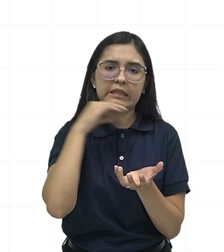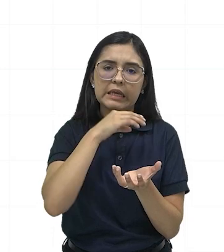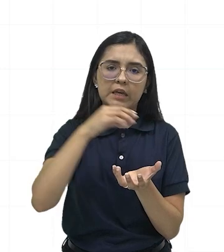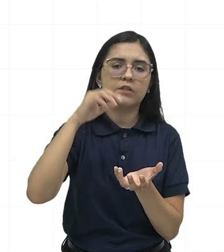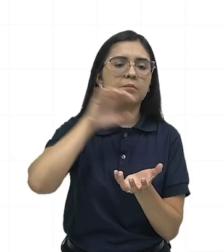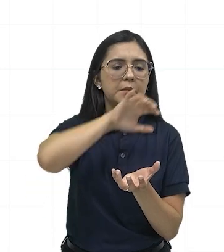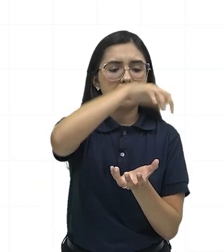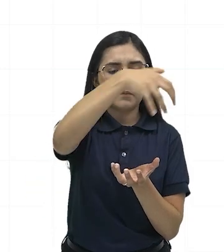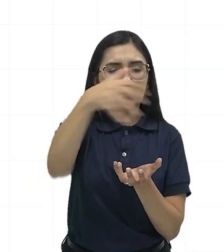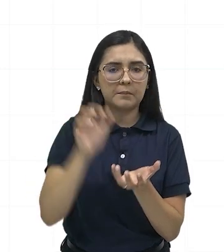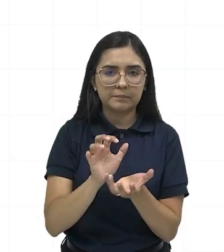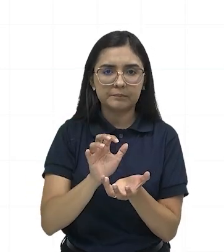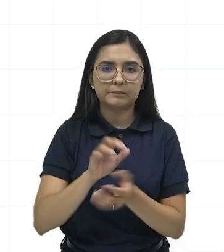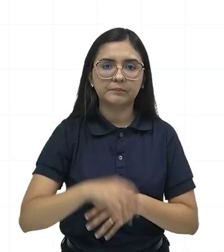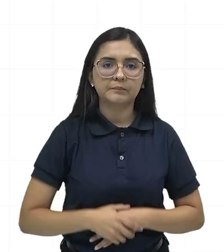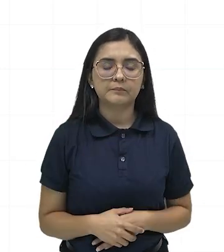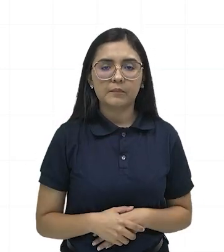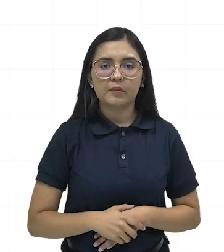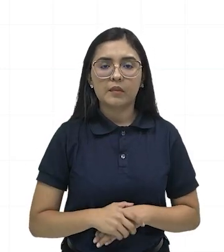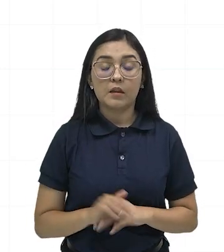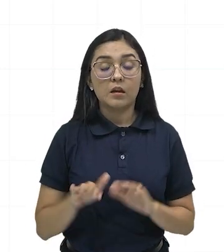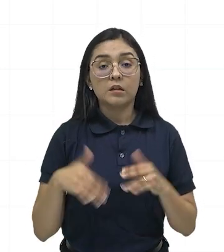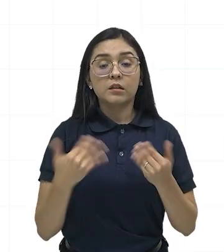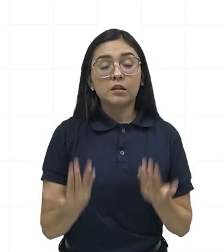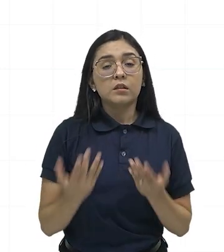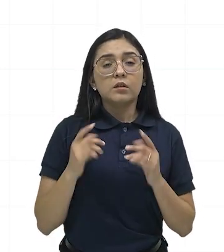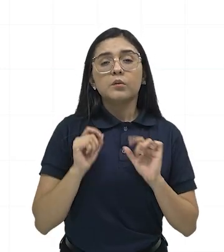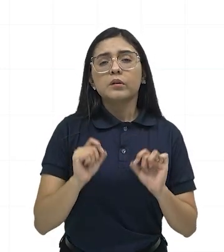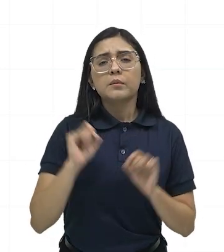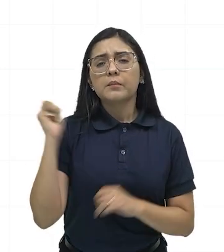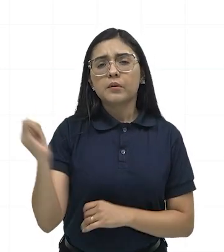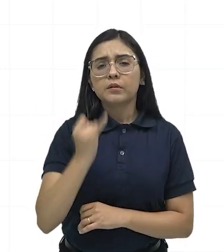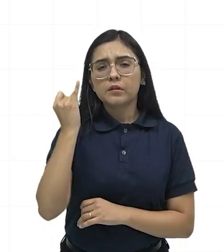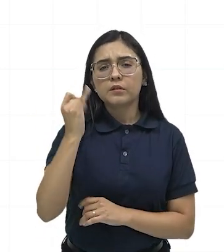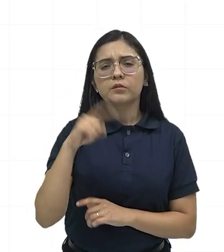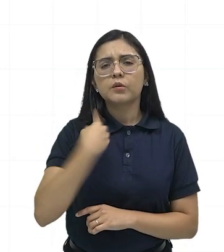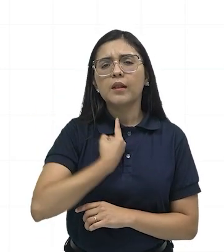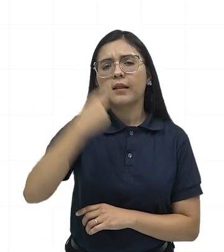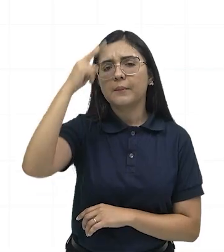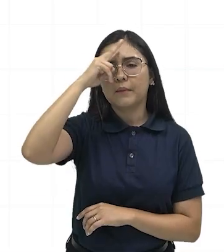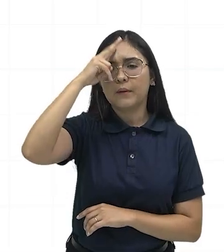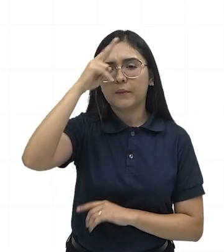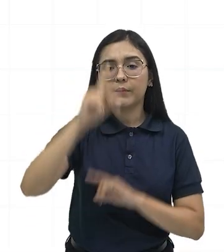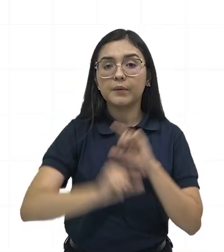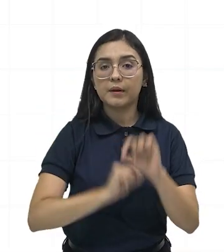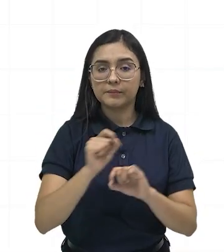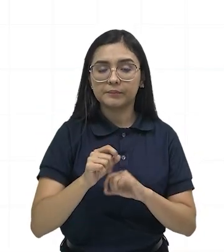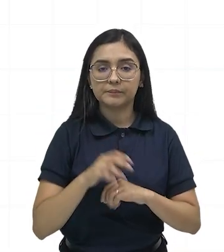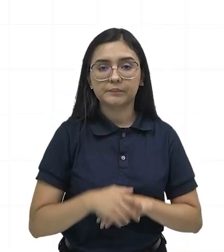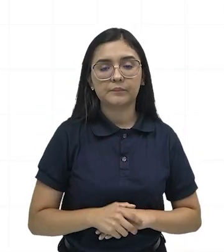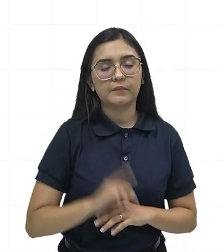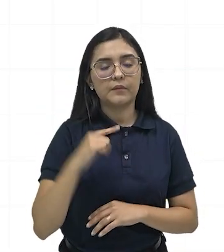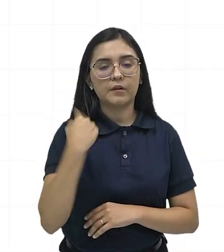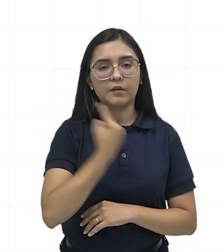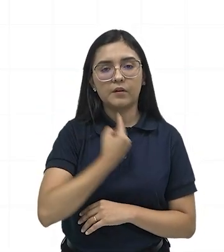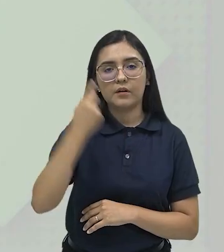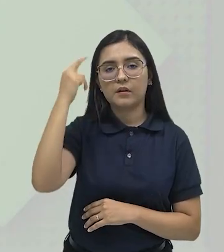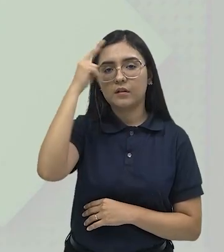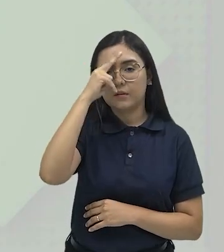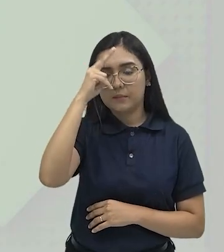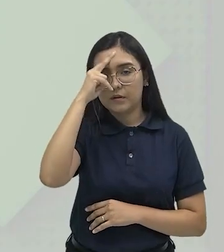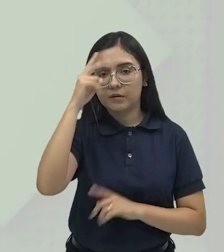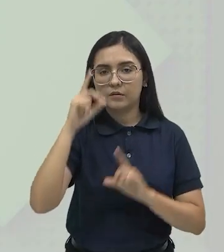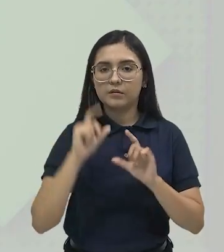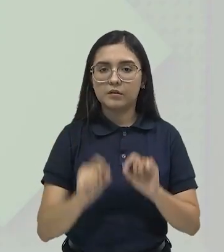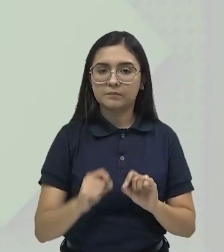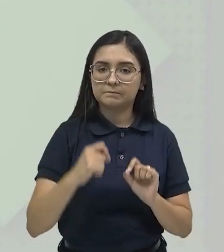a superfície terrestre. E aí, o que é importante a gente lembrar? É importante a gente lembrar que o nosso planeta Terra,